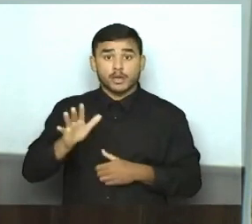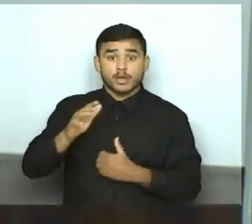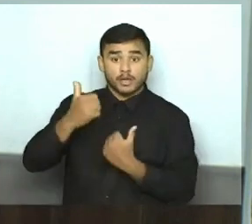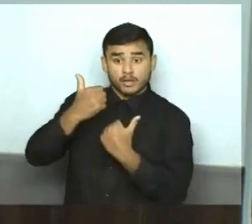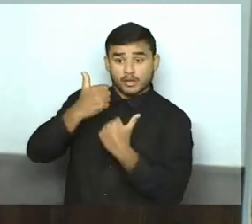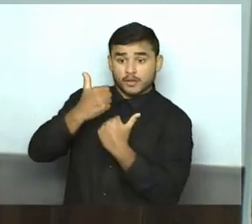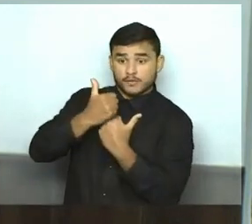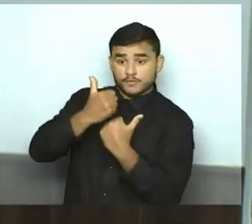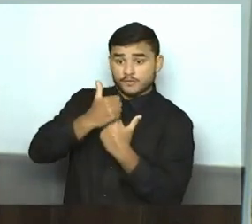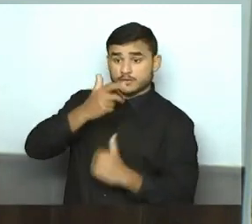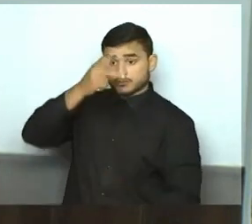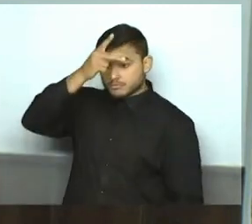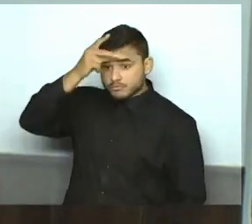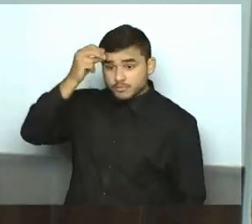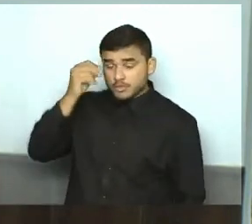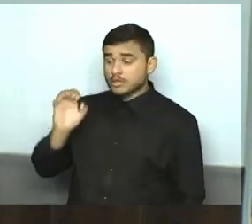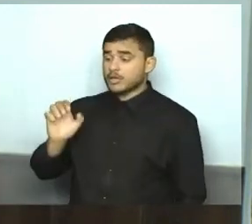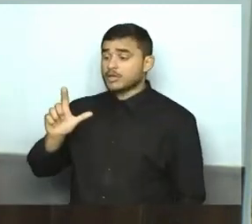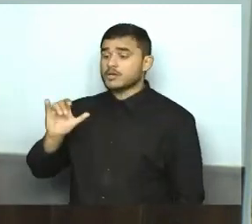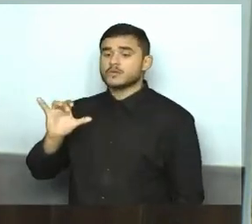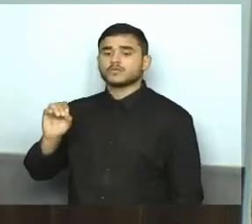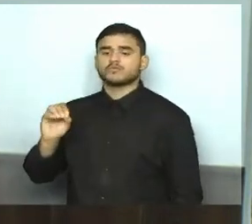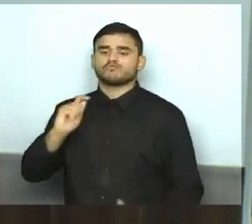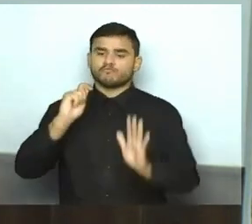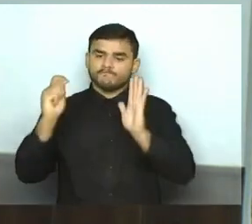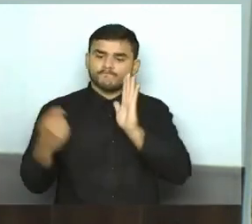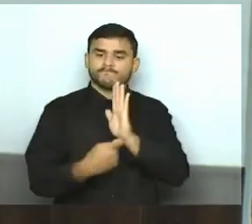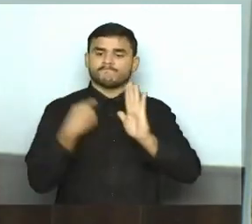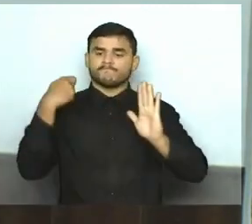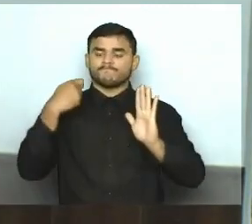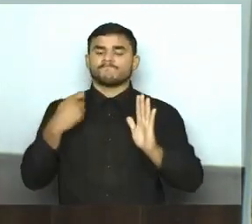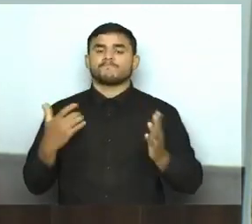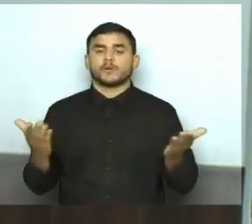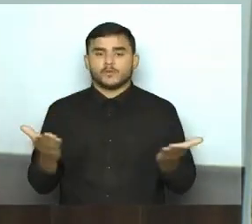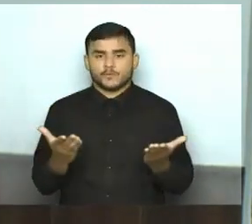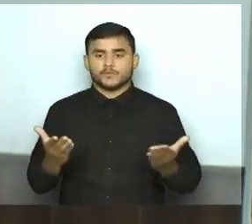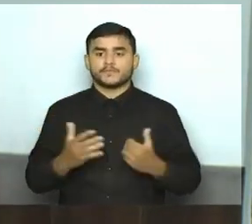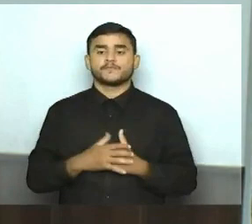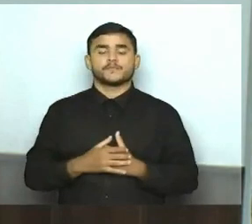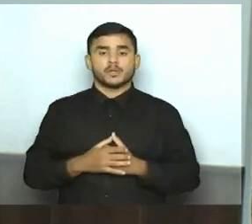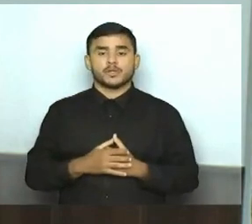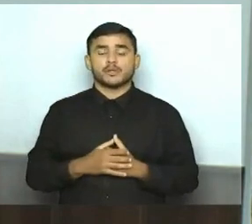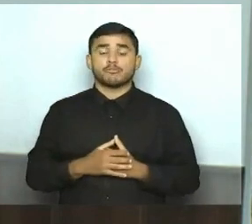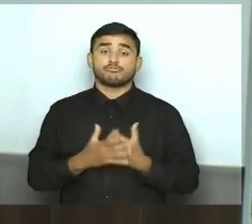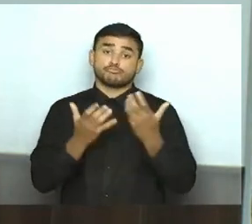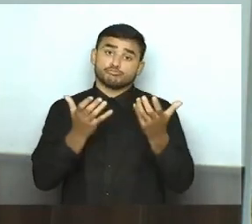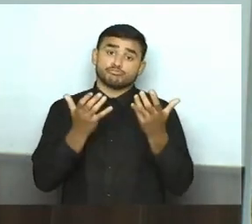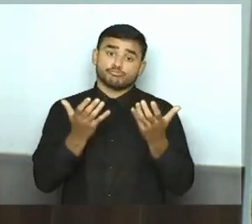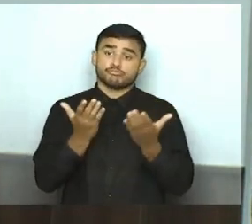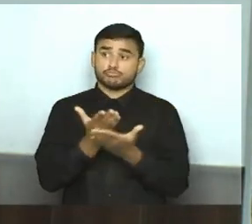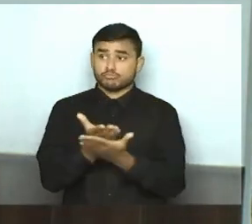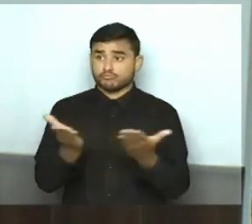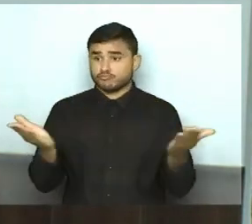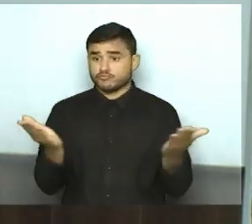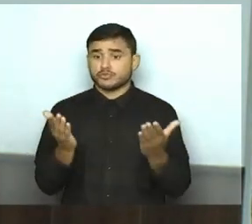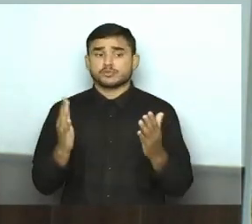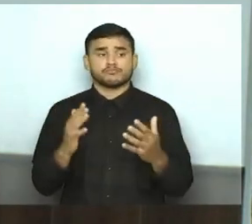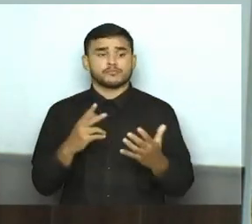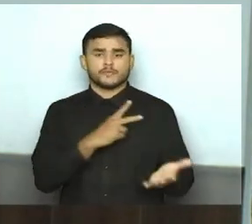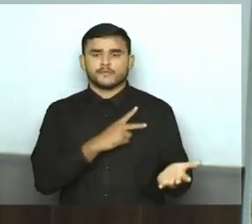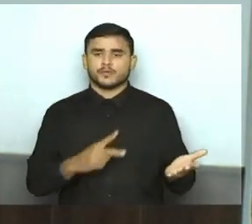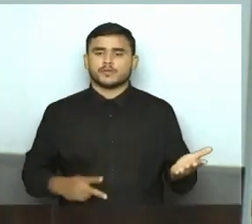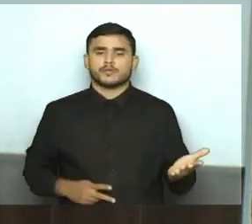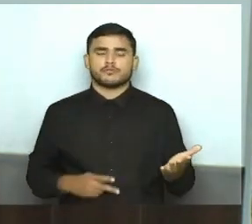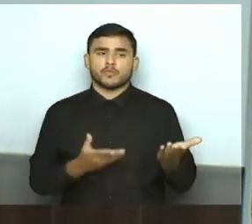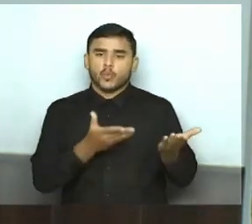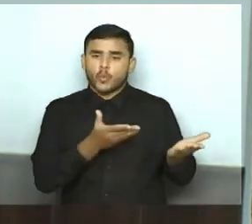da prefeitura, vai sancionar essa lei, e eu queria muito convidar todos os colegas vereadores a se fazerem presente na Praia